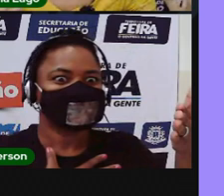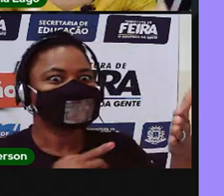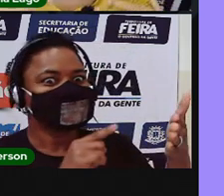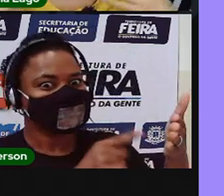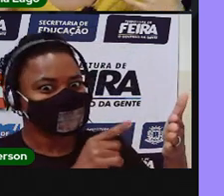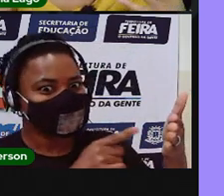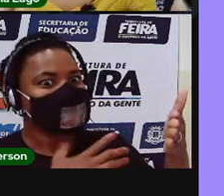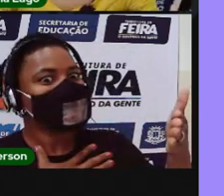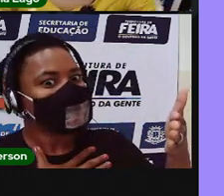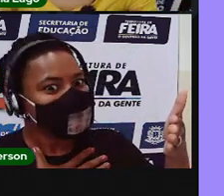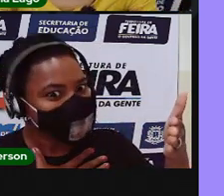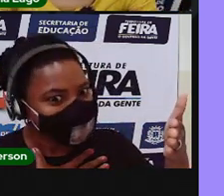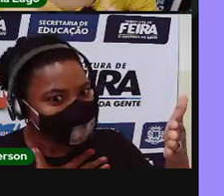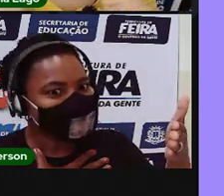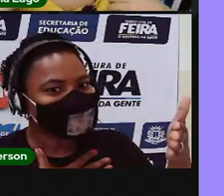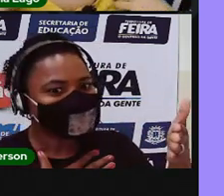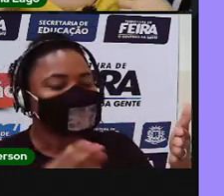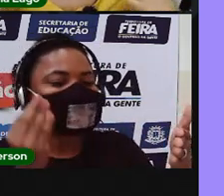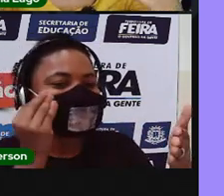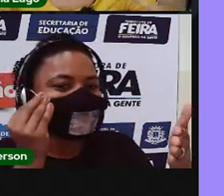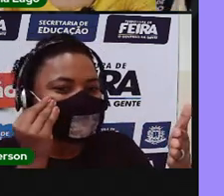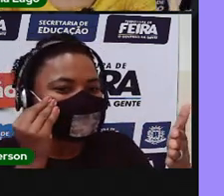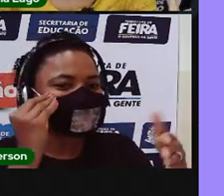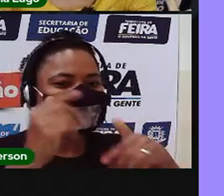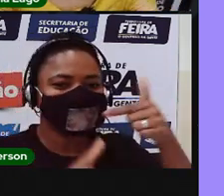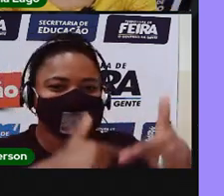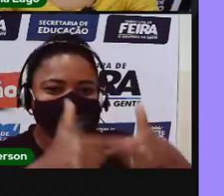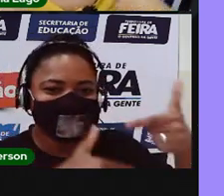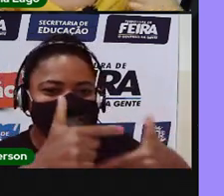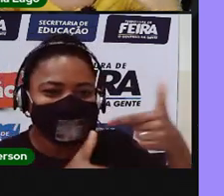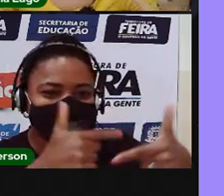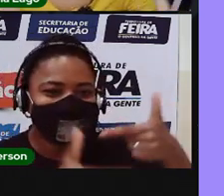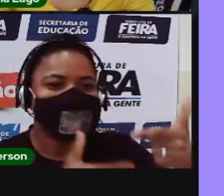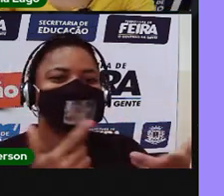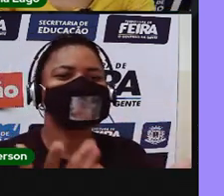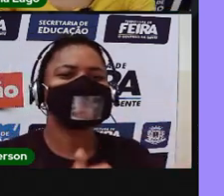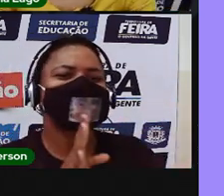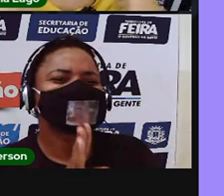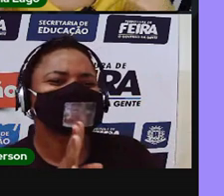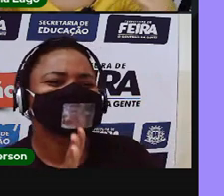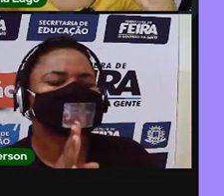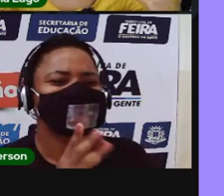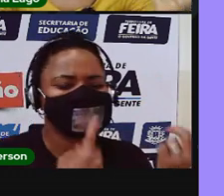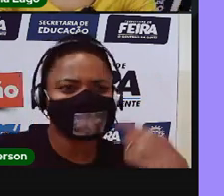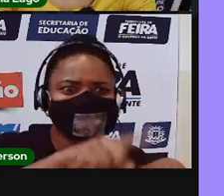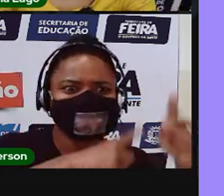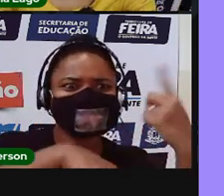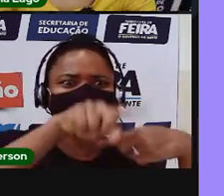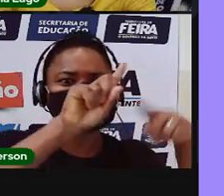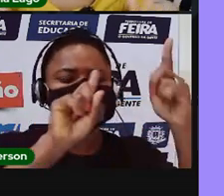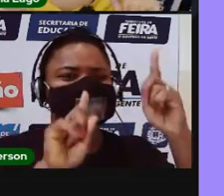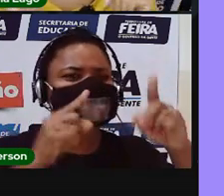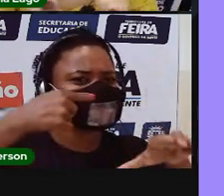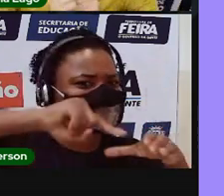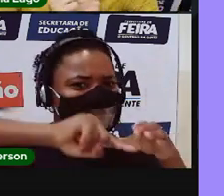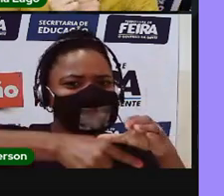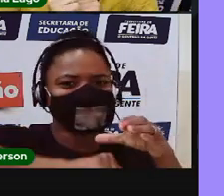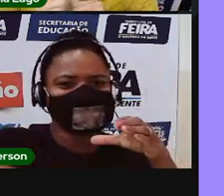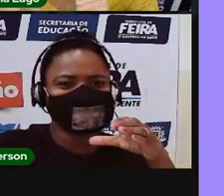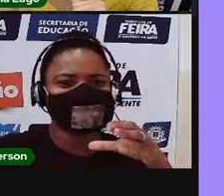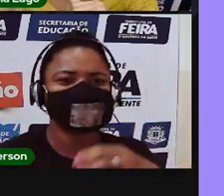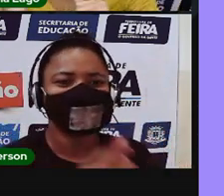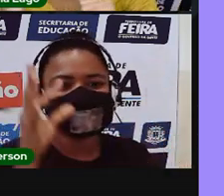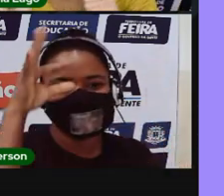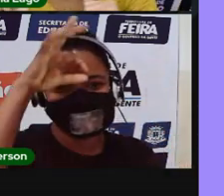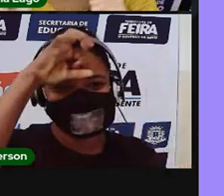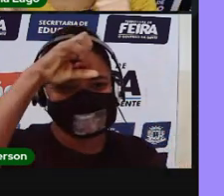essa proatividade. A gente tem mais vontade de conhecer, de estudar, de saber mais daquele assunto. Eu vi que muita